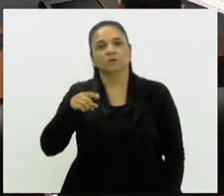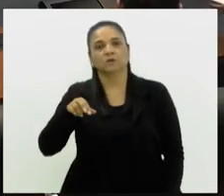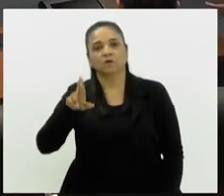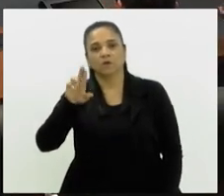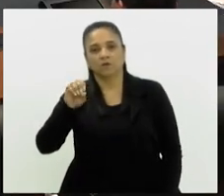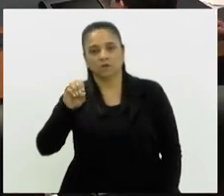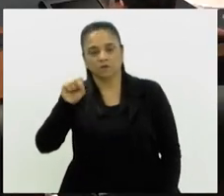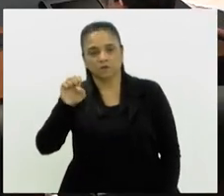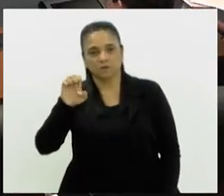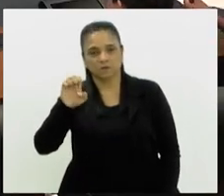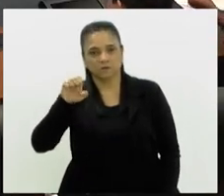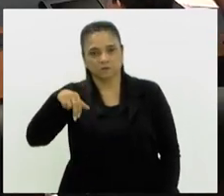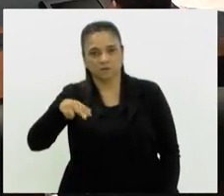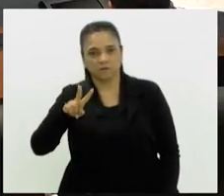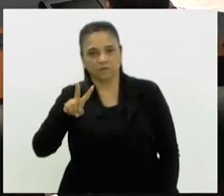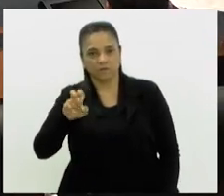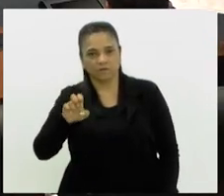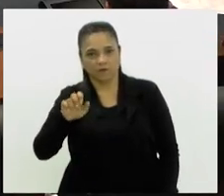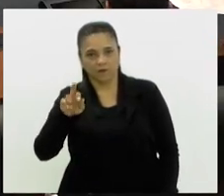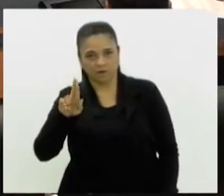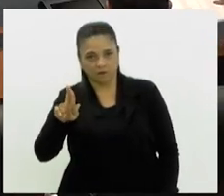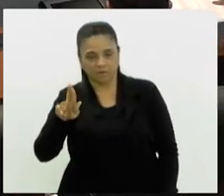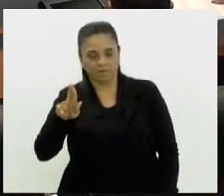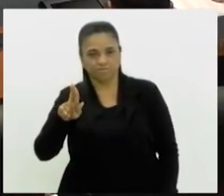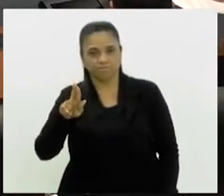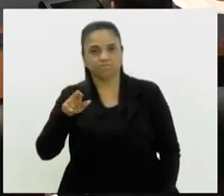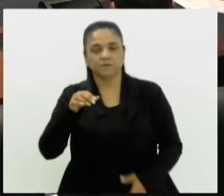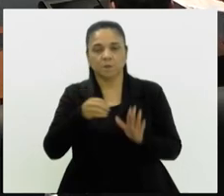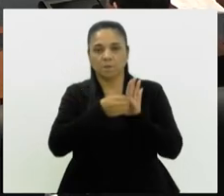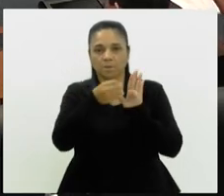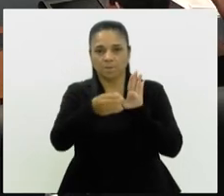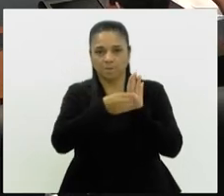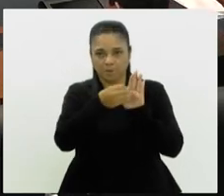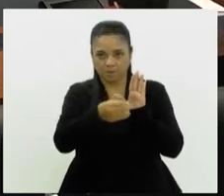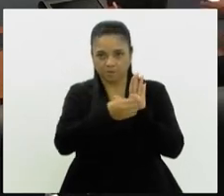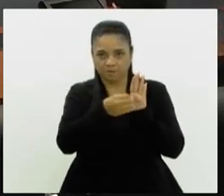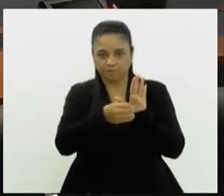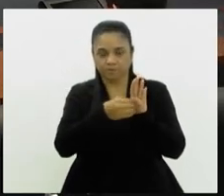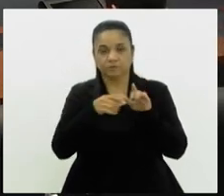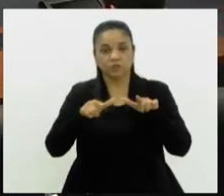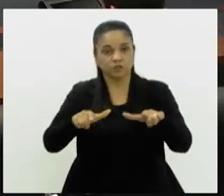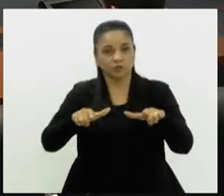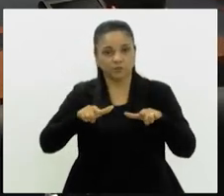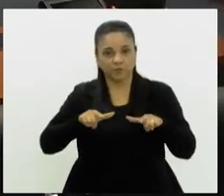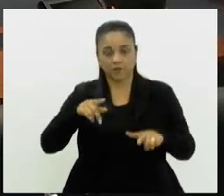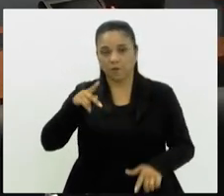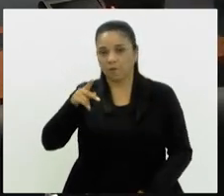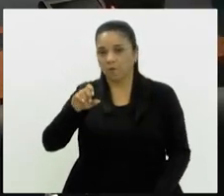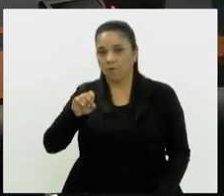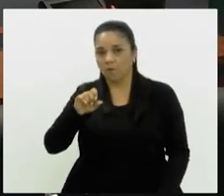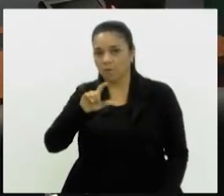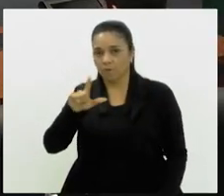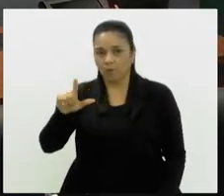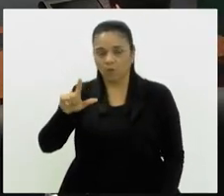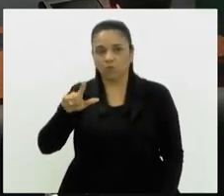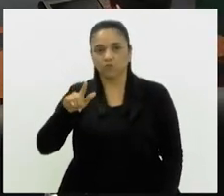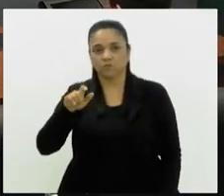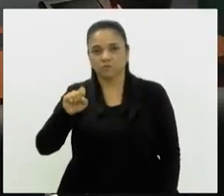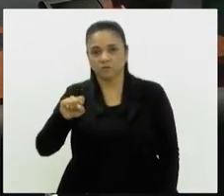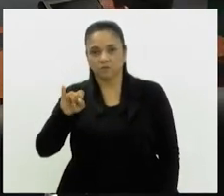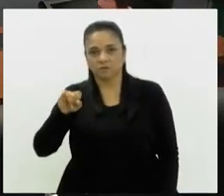Diploma Paul Singer. a Ivan Xavier, em memória.